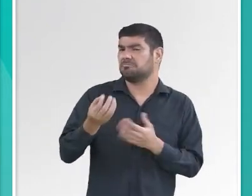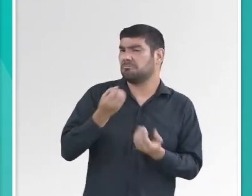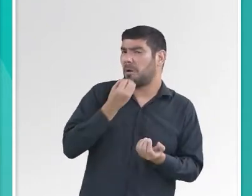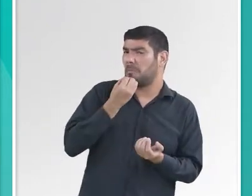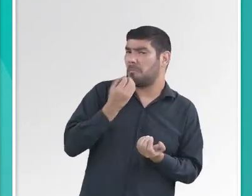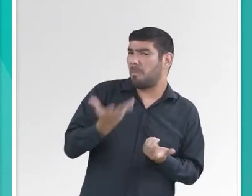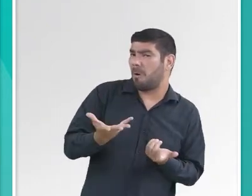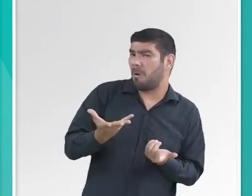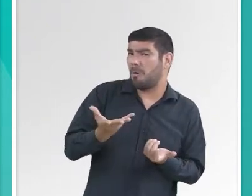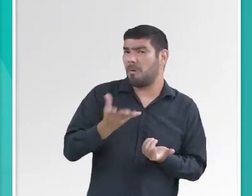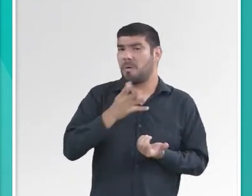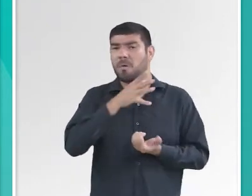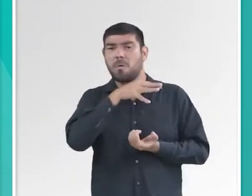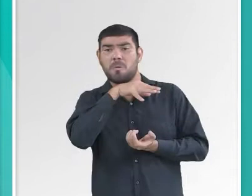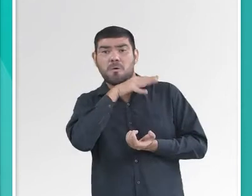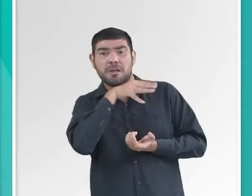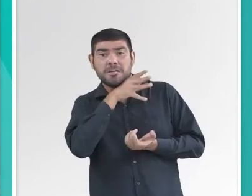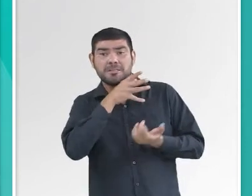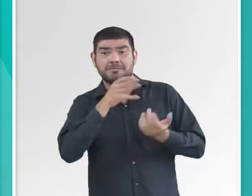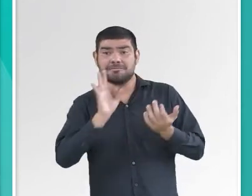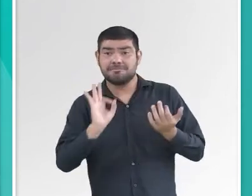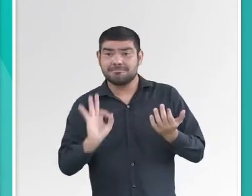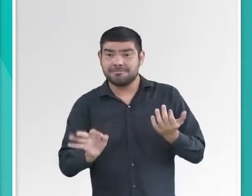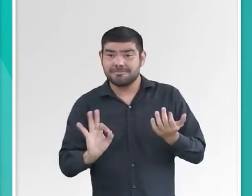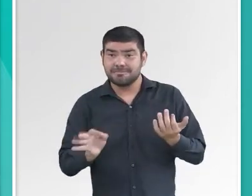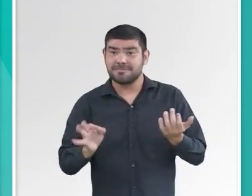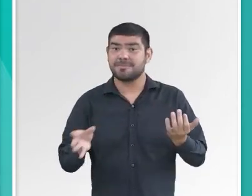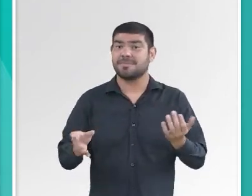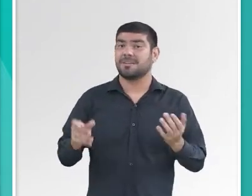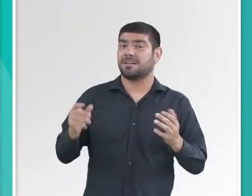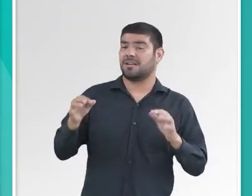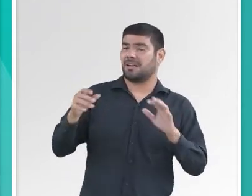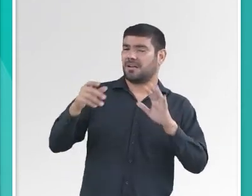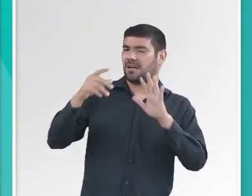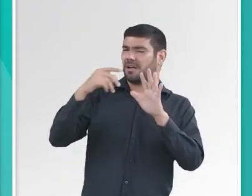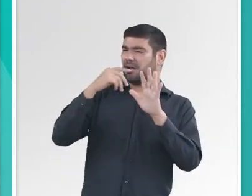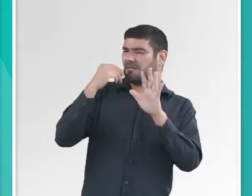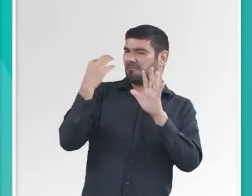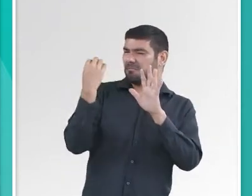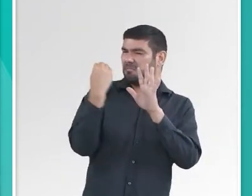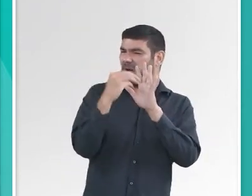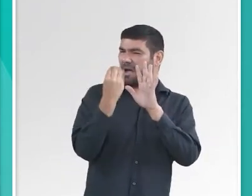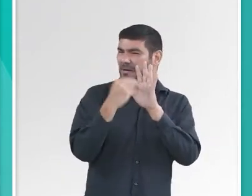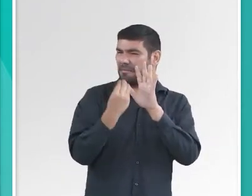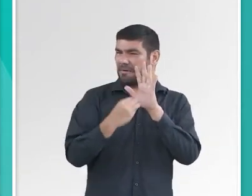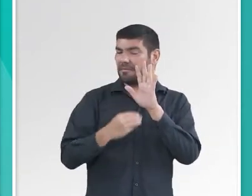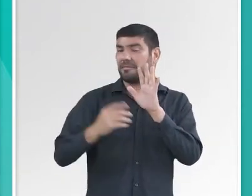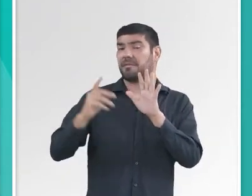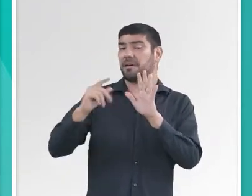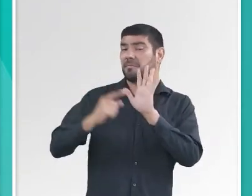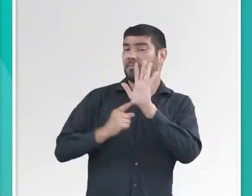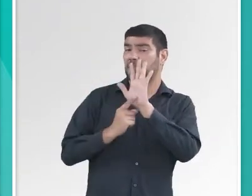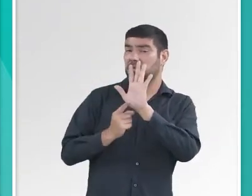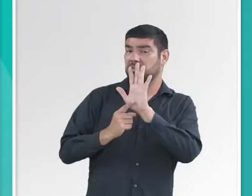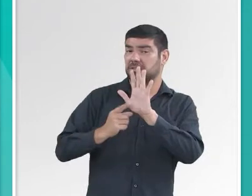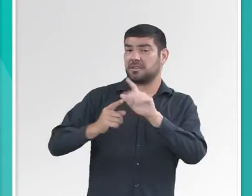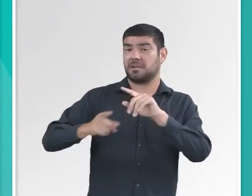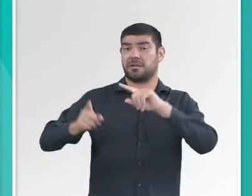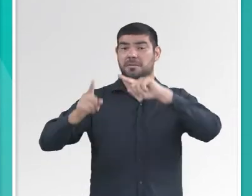algo é ruim, certo? Então, a resenha ela vai te apontar aspectos positivos